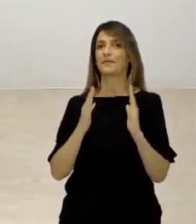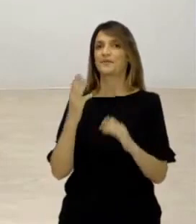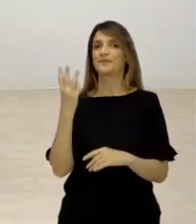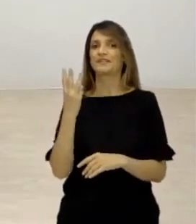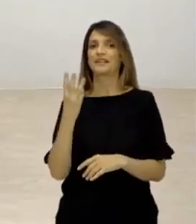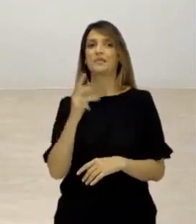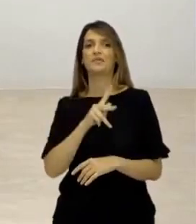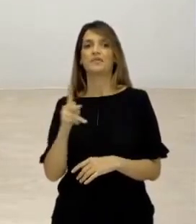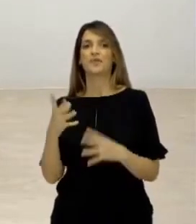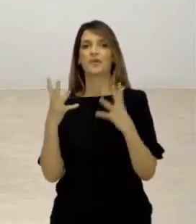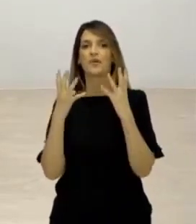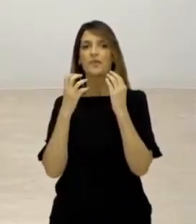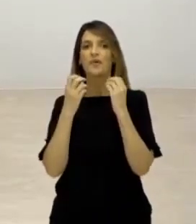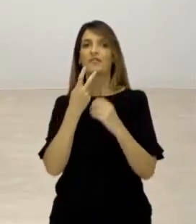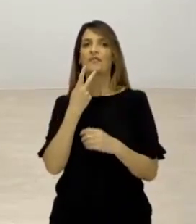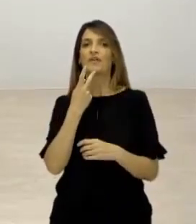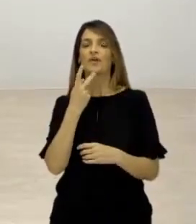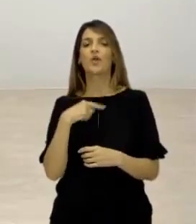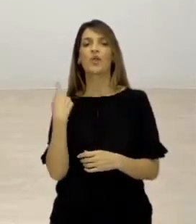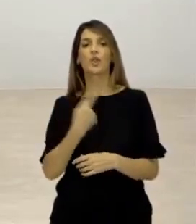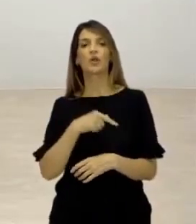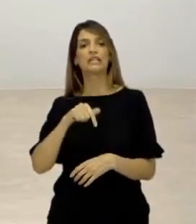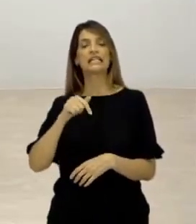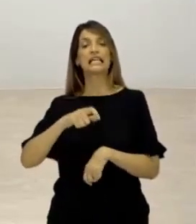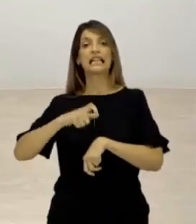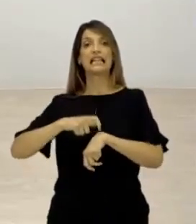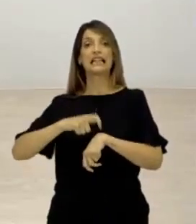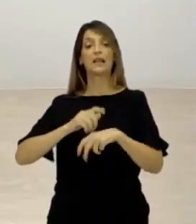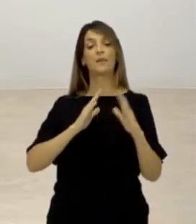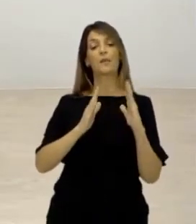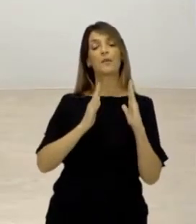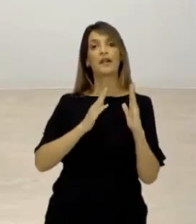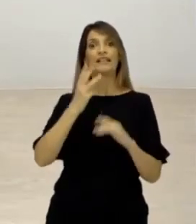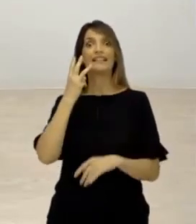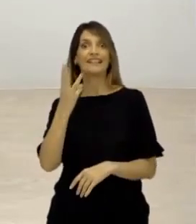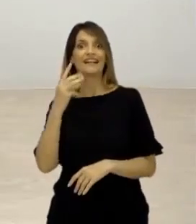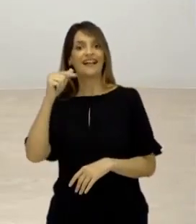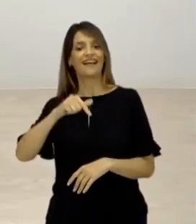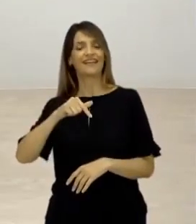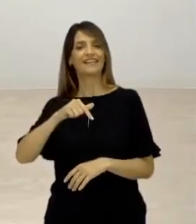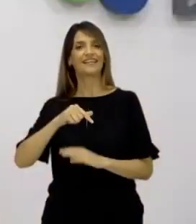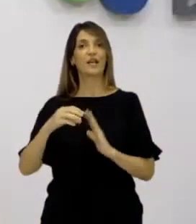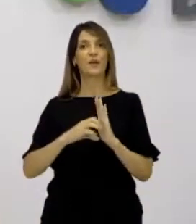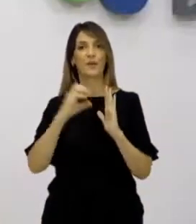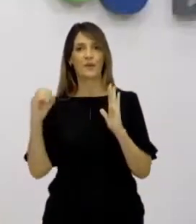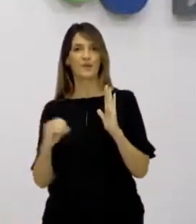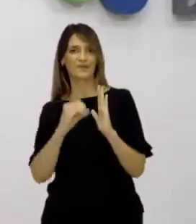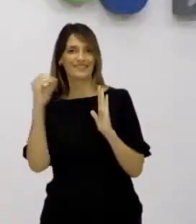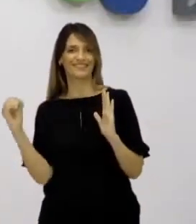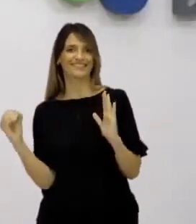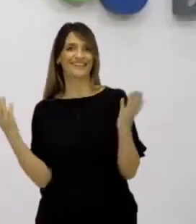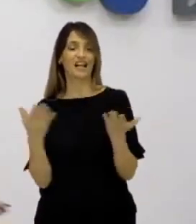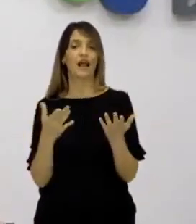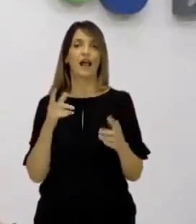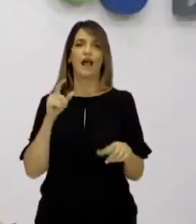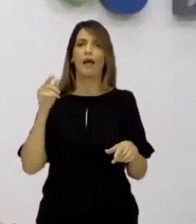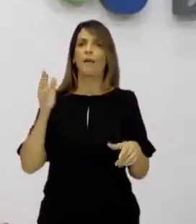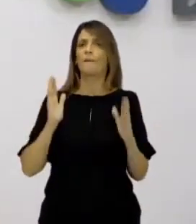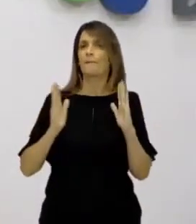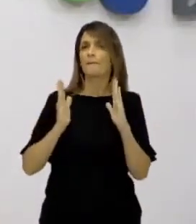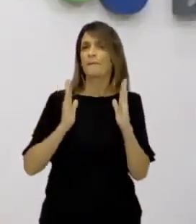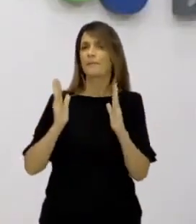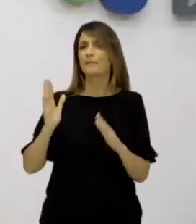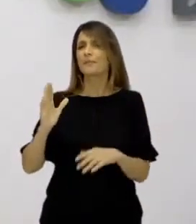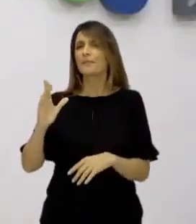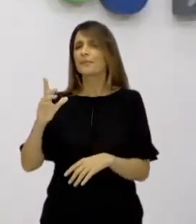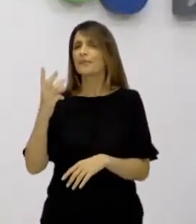dia vocês vão conhecer, ele falou: estamos aqui na temporada 3 do Centro de Mídias. Temporada 3. E assim, é uma temporada 3 e